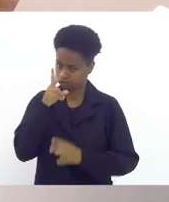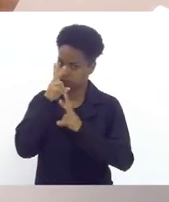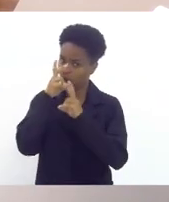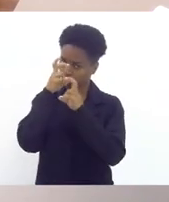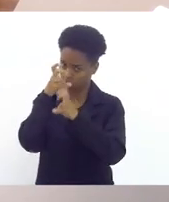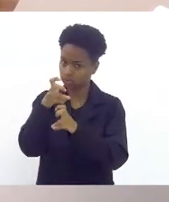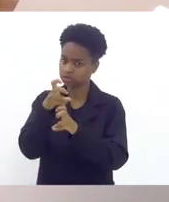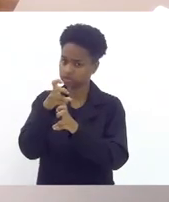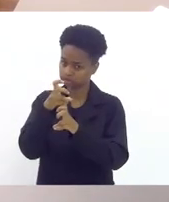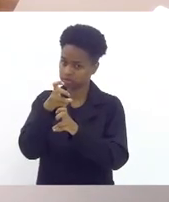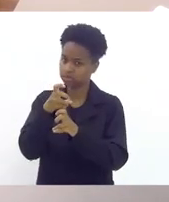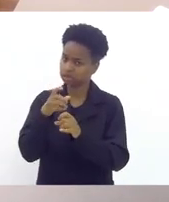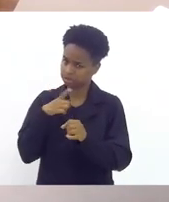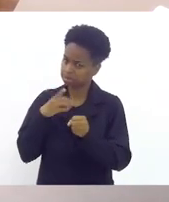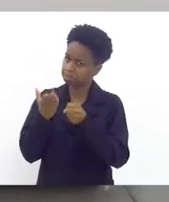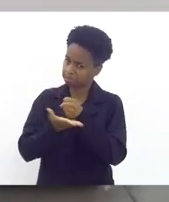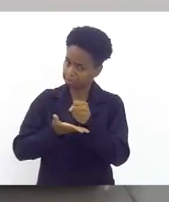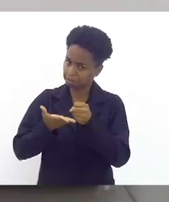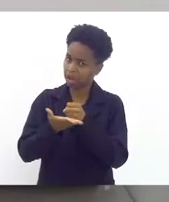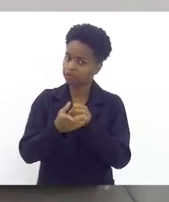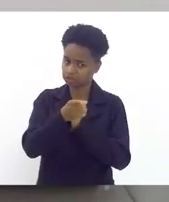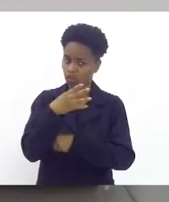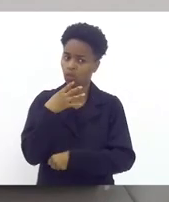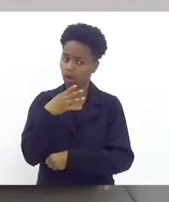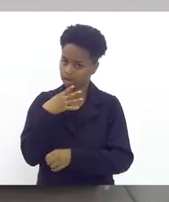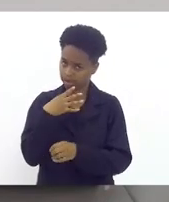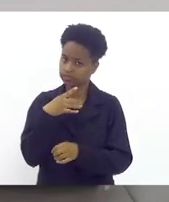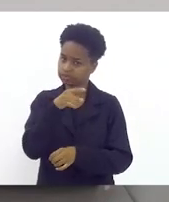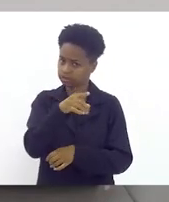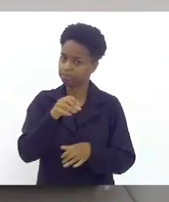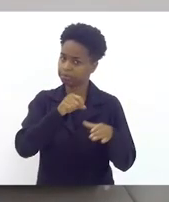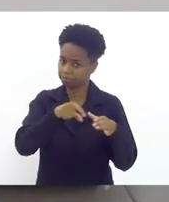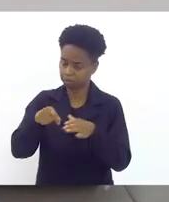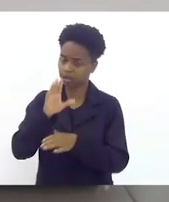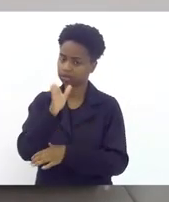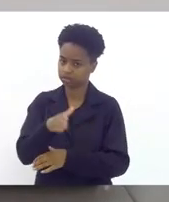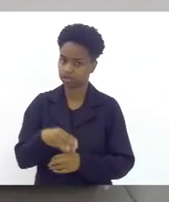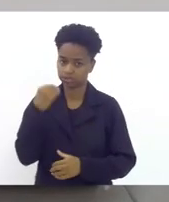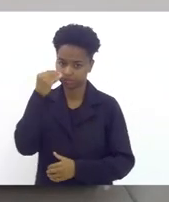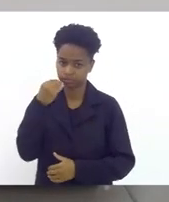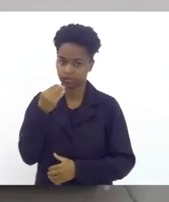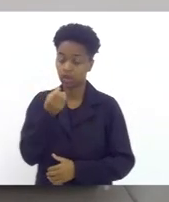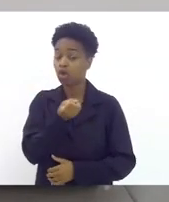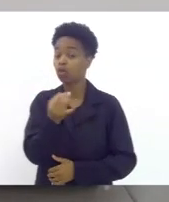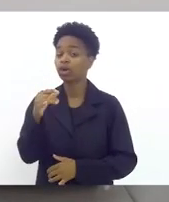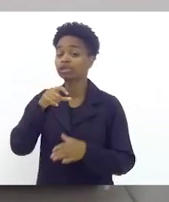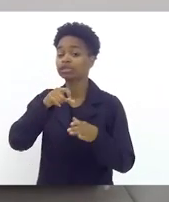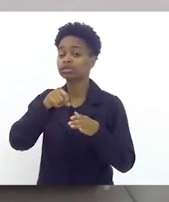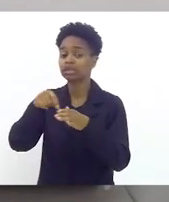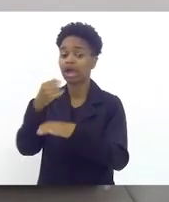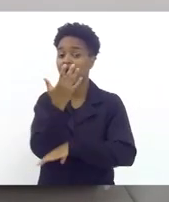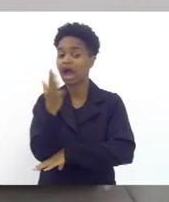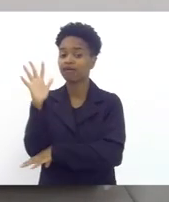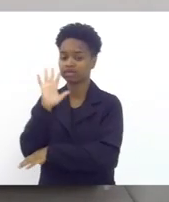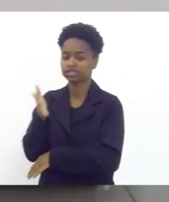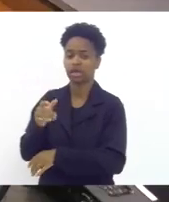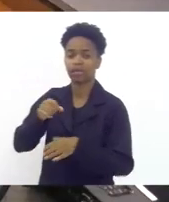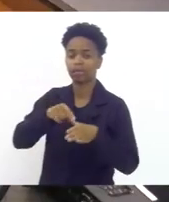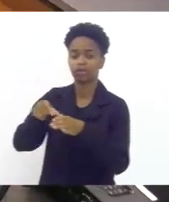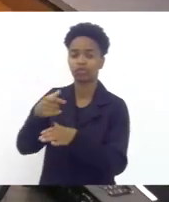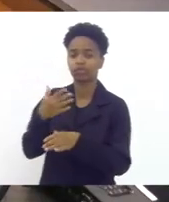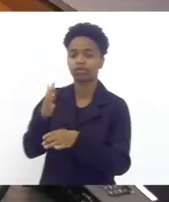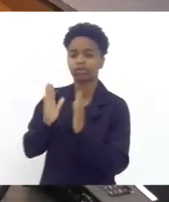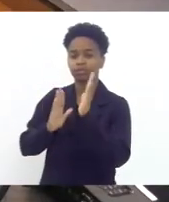enfática fundamentada de quem conhece Quem planta quantas árvores já plantou nesses últimos 20